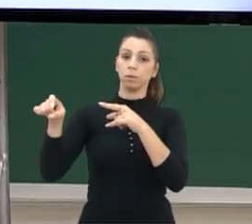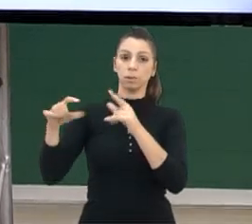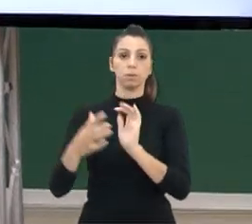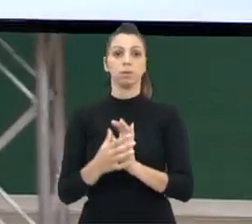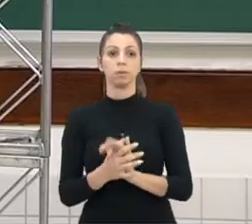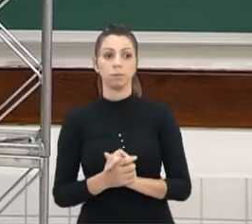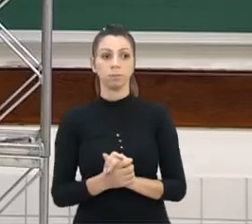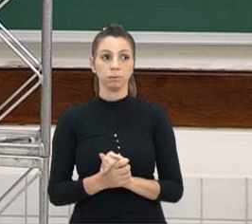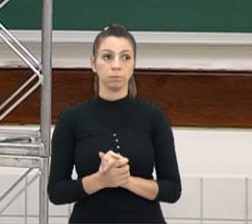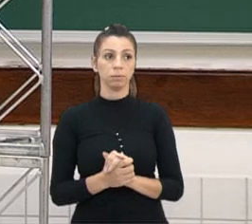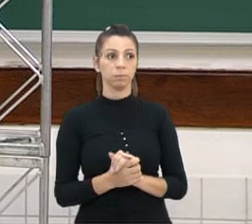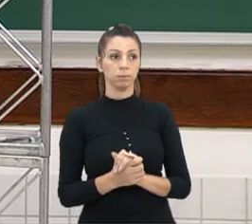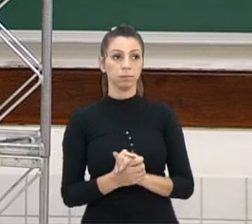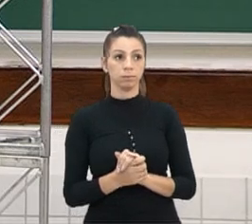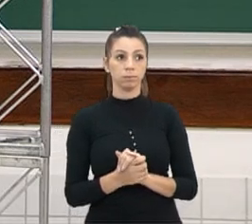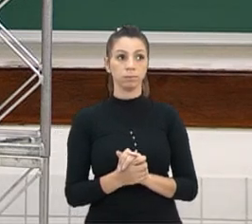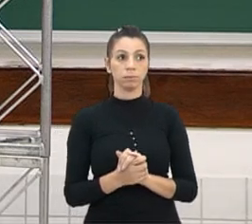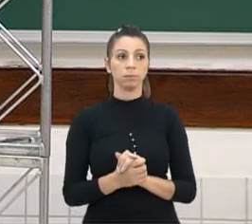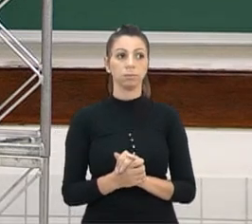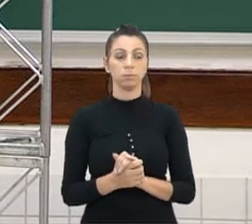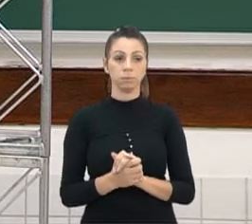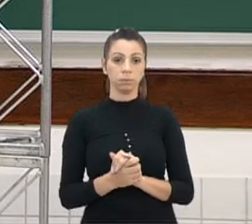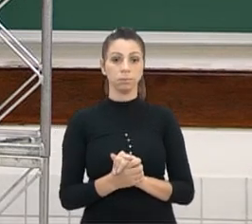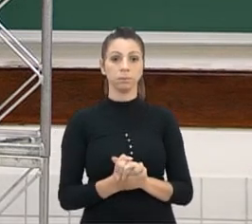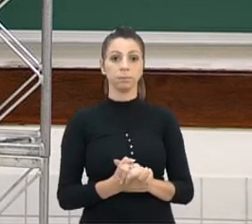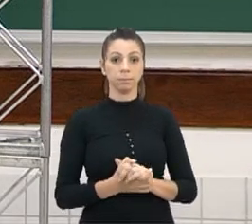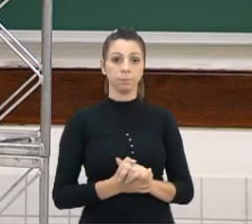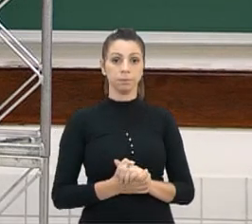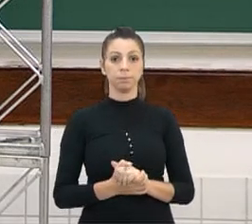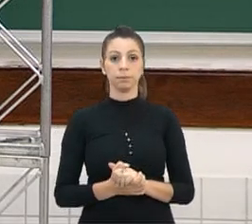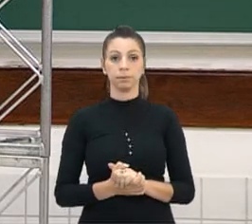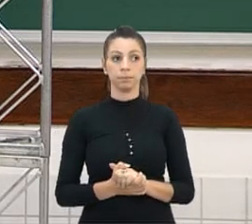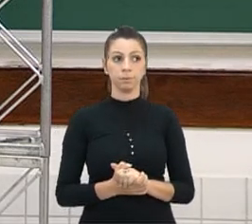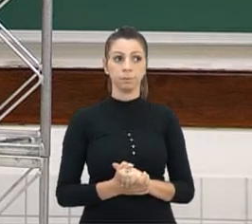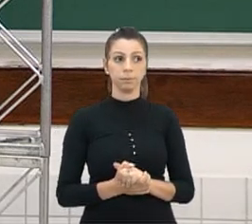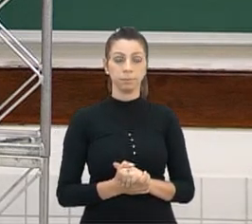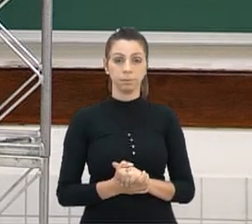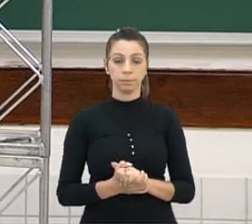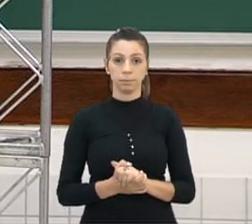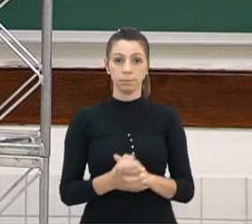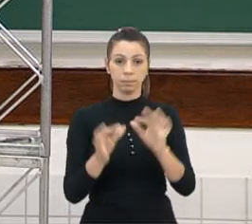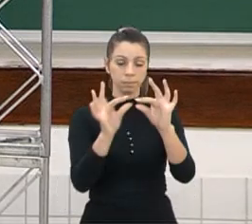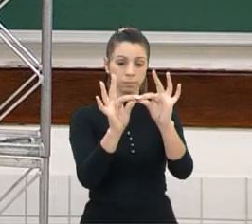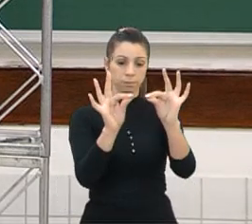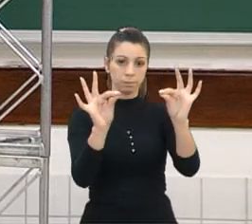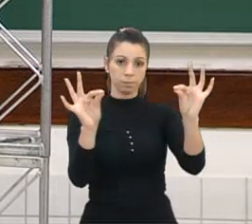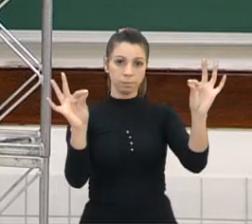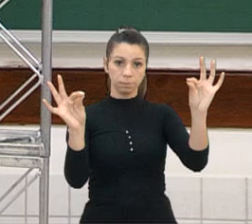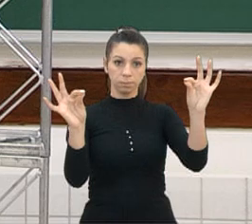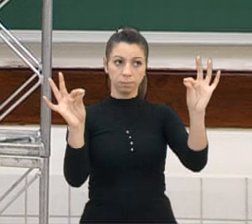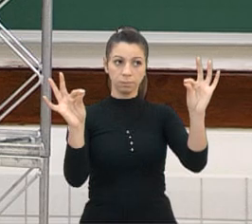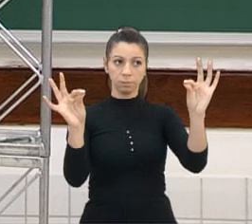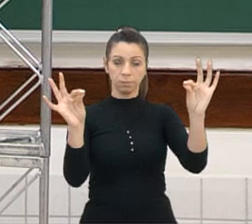ó. Aqui, eu vou chamar essa medida aqui de x.